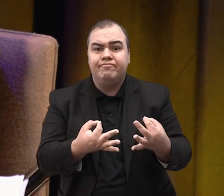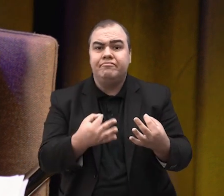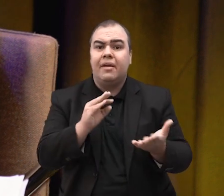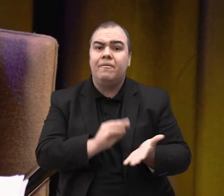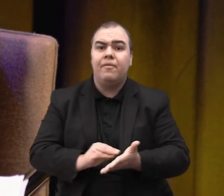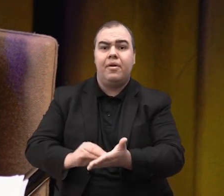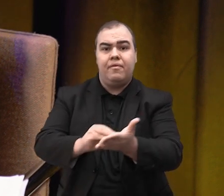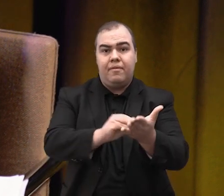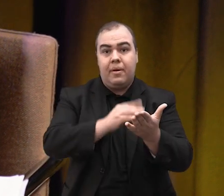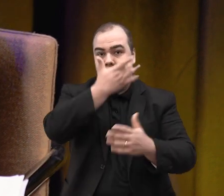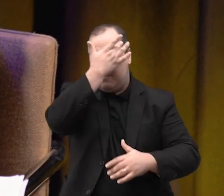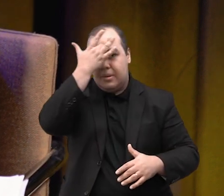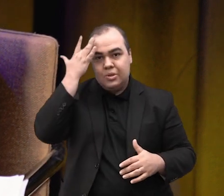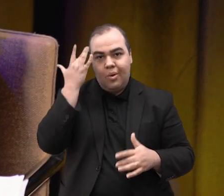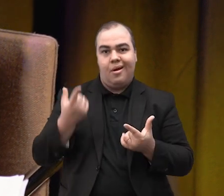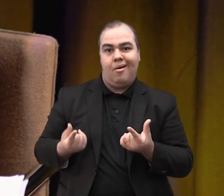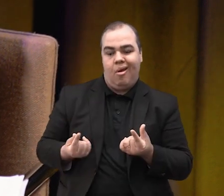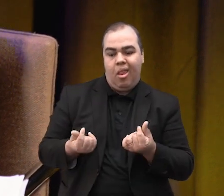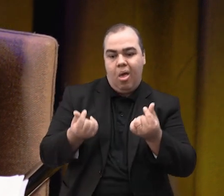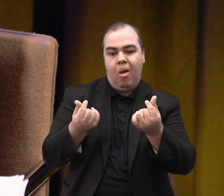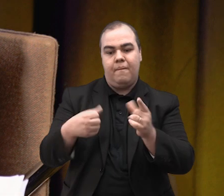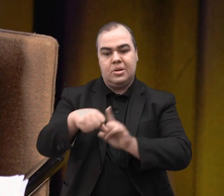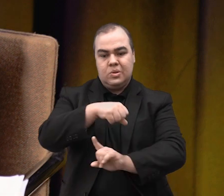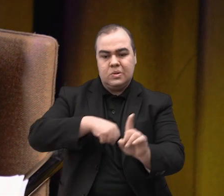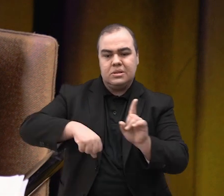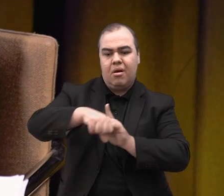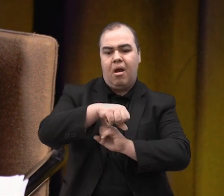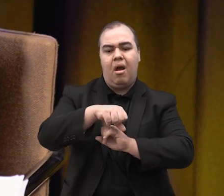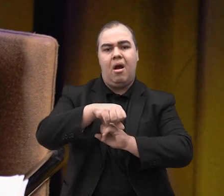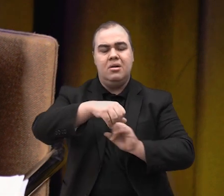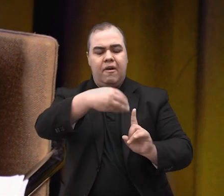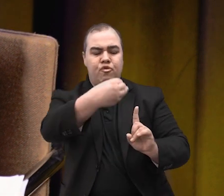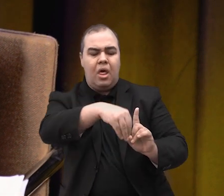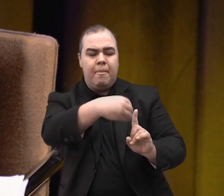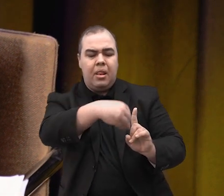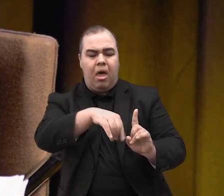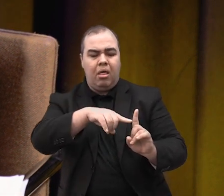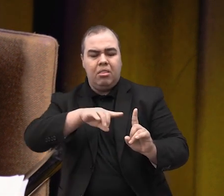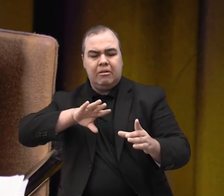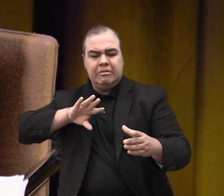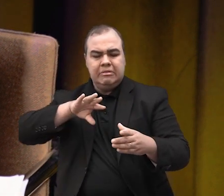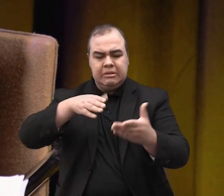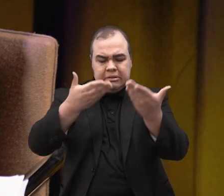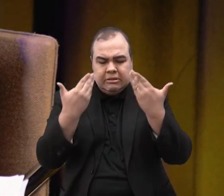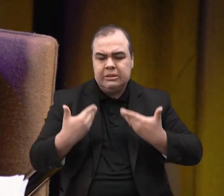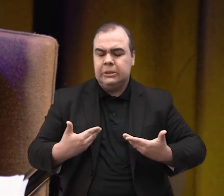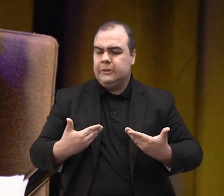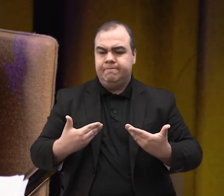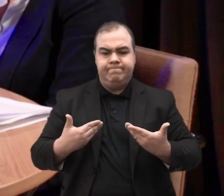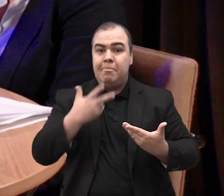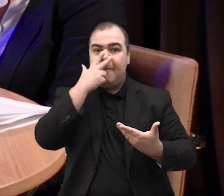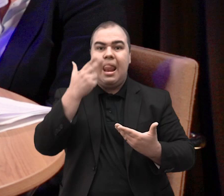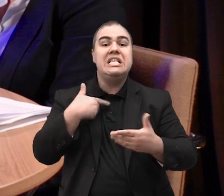há pessoas que pelas condições econômicas pelas condições sociais pela condição de vulnerabilidade em que se encontram